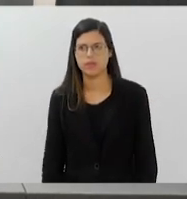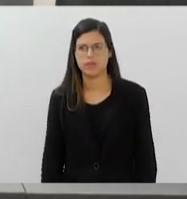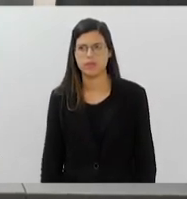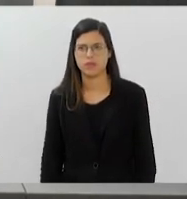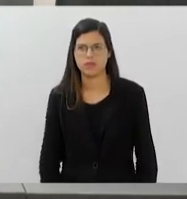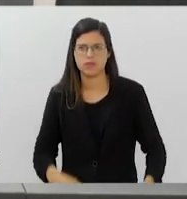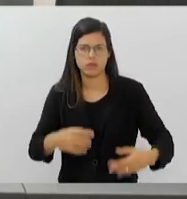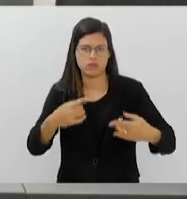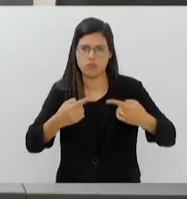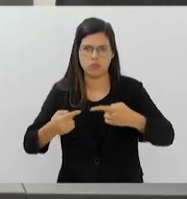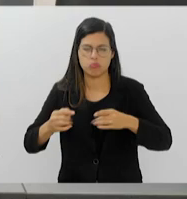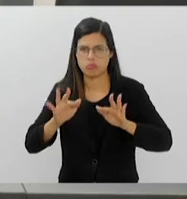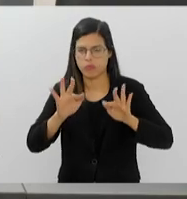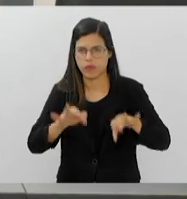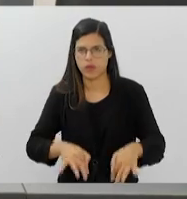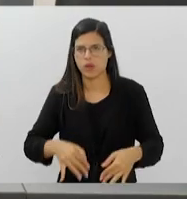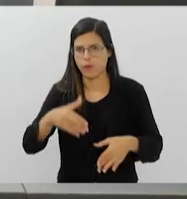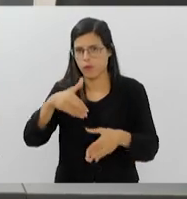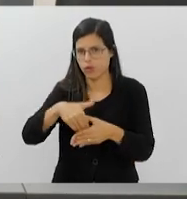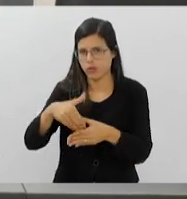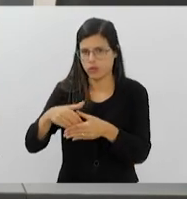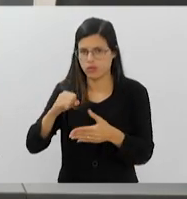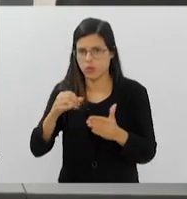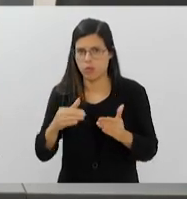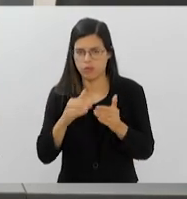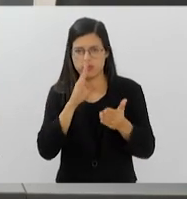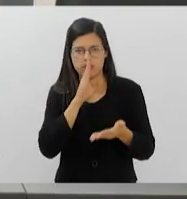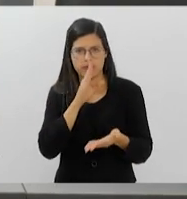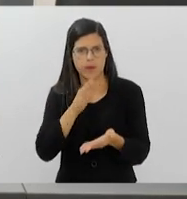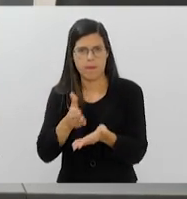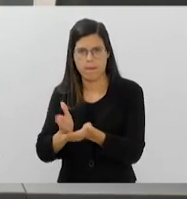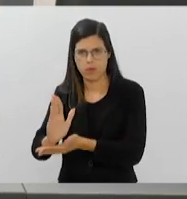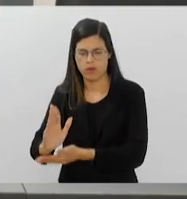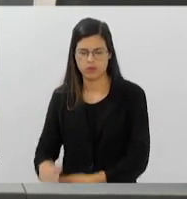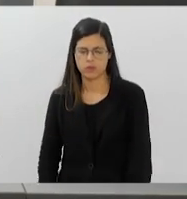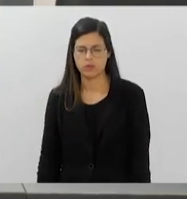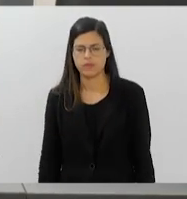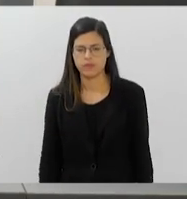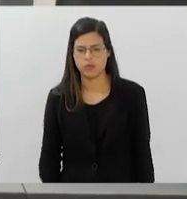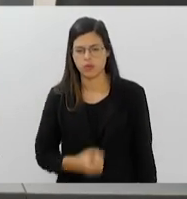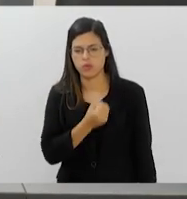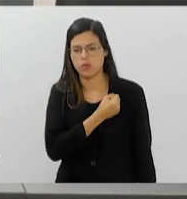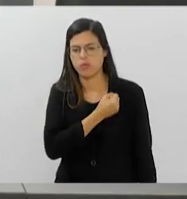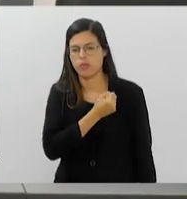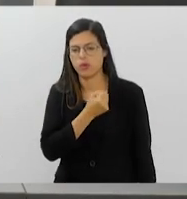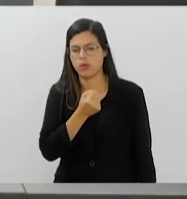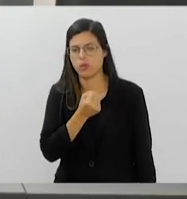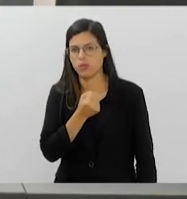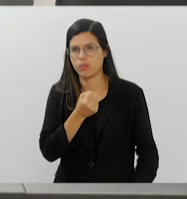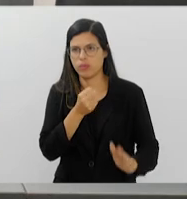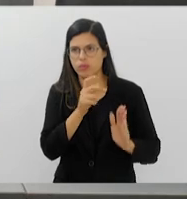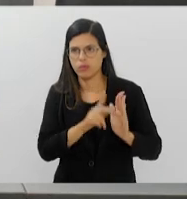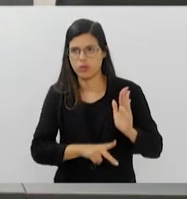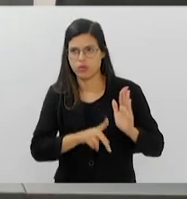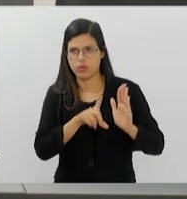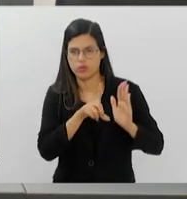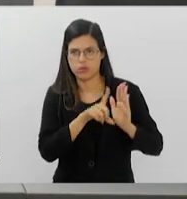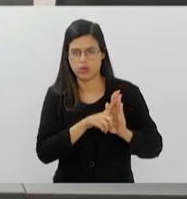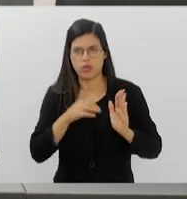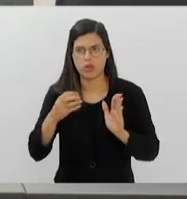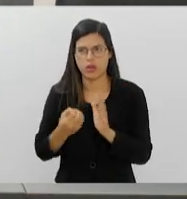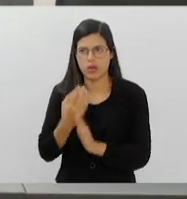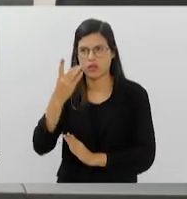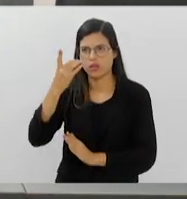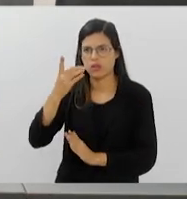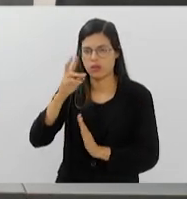Não havendo quem queira discutir, encerrada a discussão, em votação, senhores que aprovam permaneçam como estão, aprovado. Projetos de relatoria do deputado Guilherme Delaroli, que